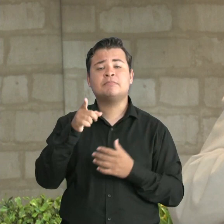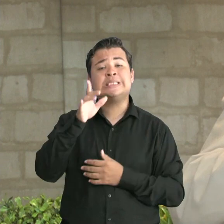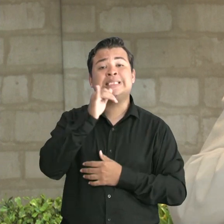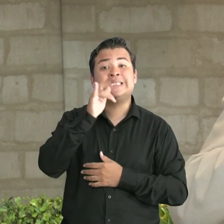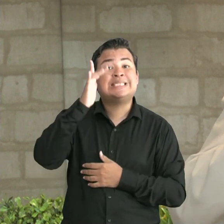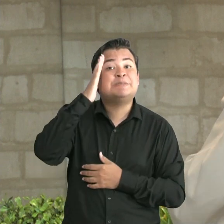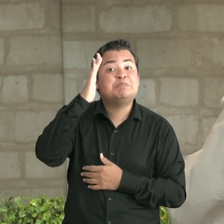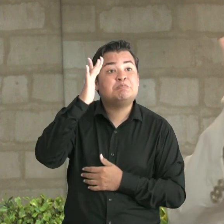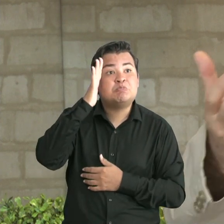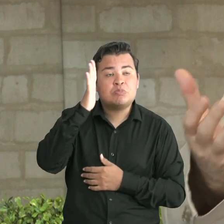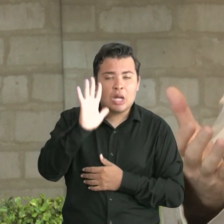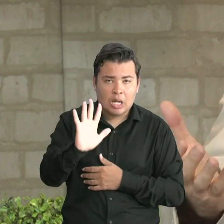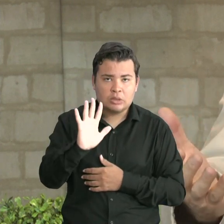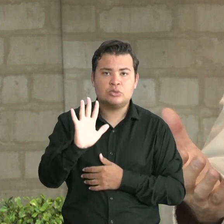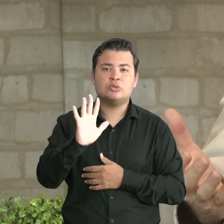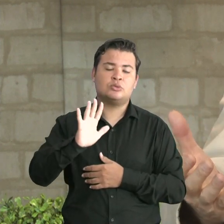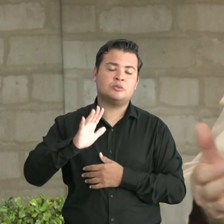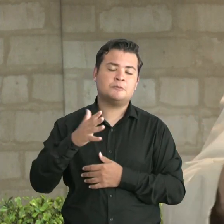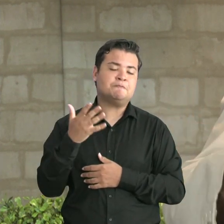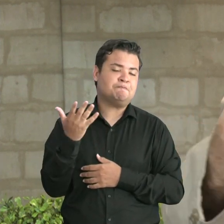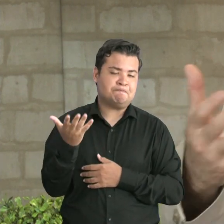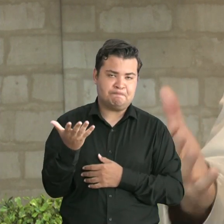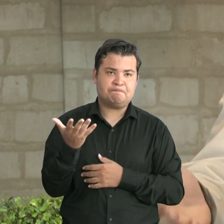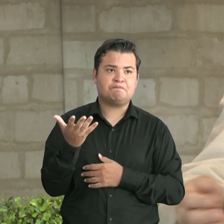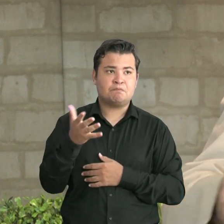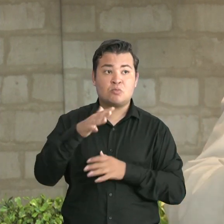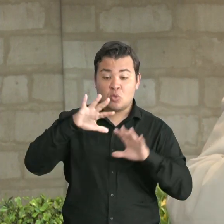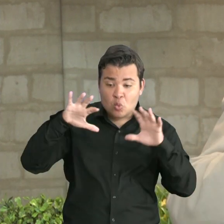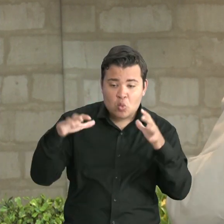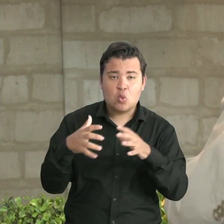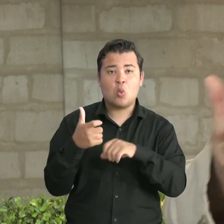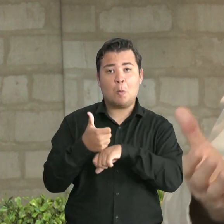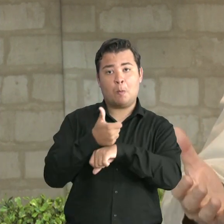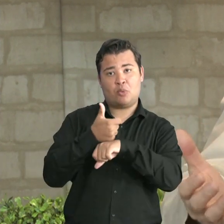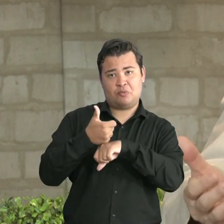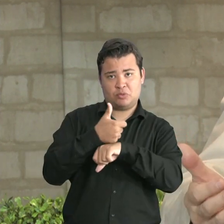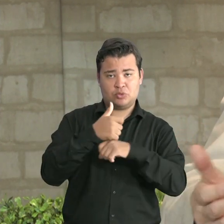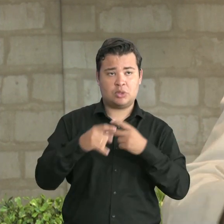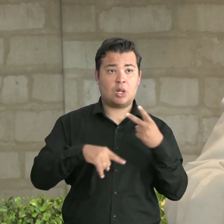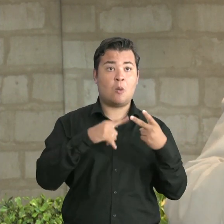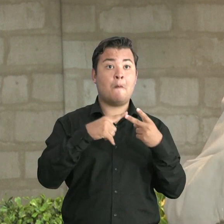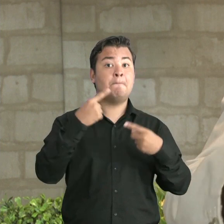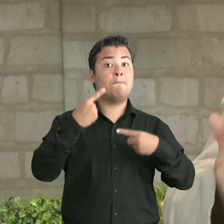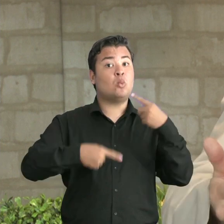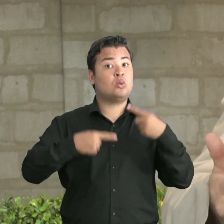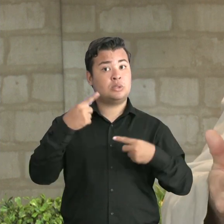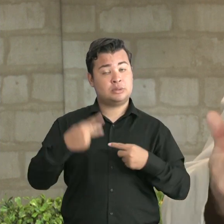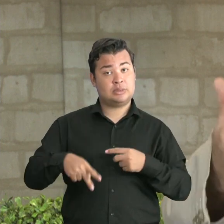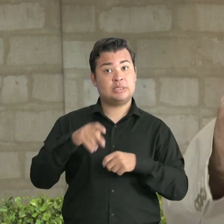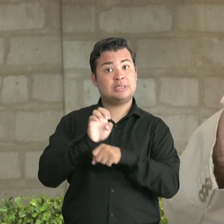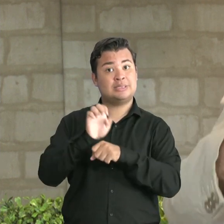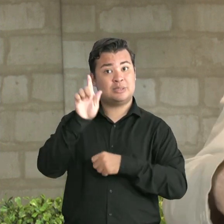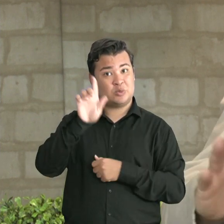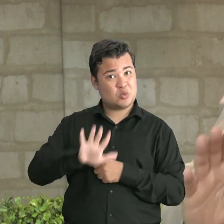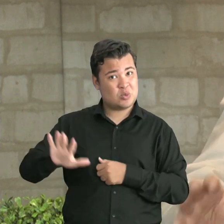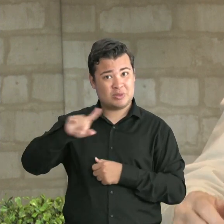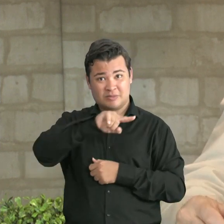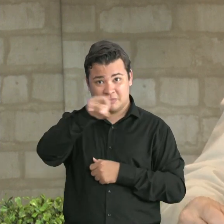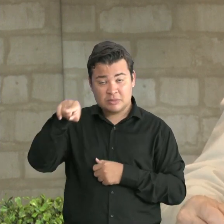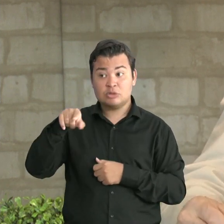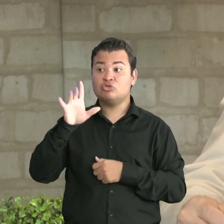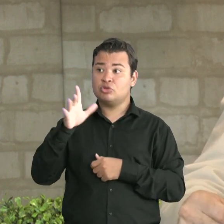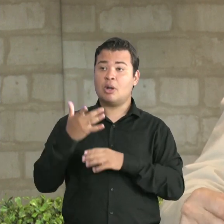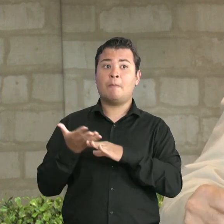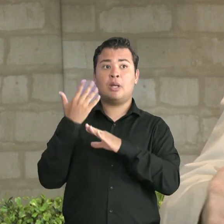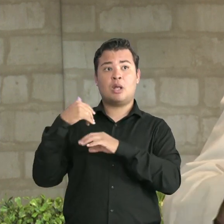imagine todo o corpo profissional político do estado de Goiás ou da região centro-oeste passou aqui pelo